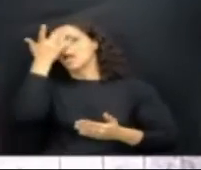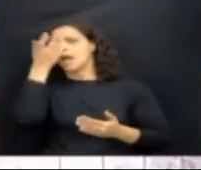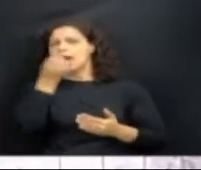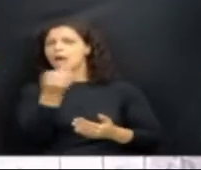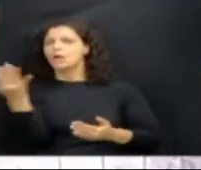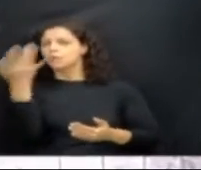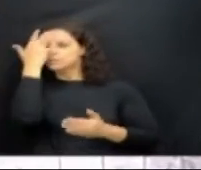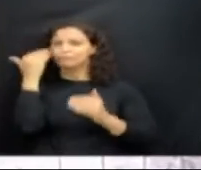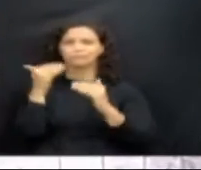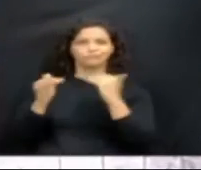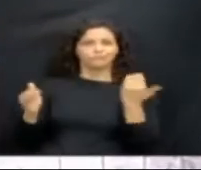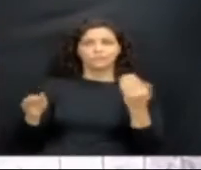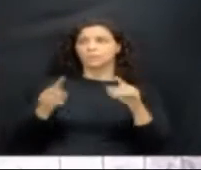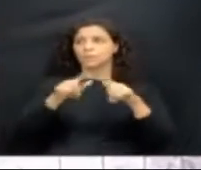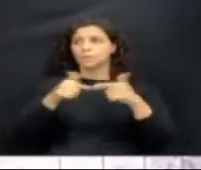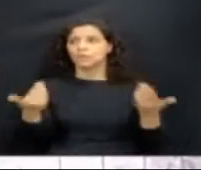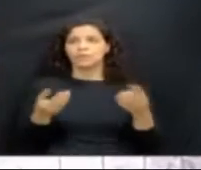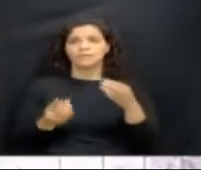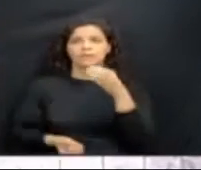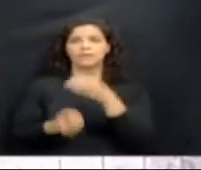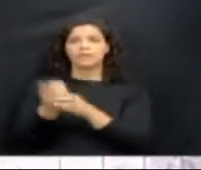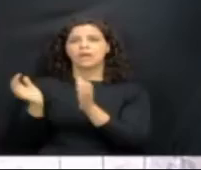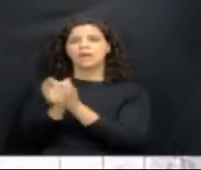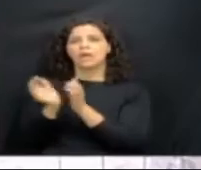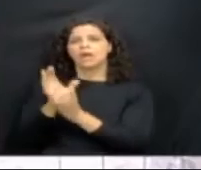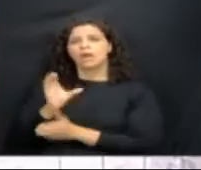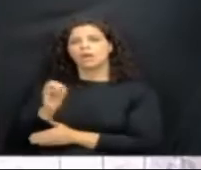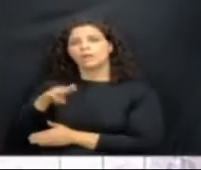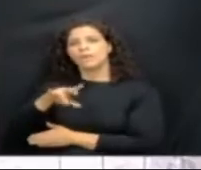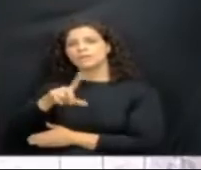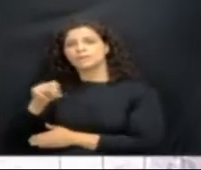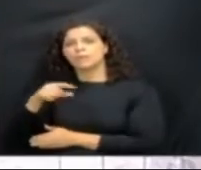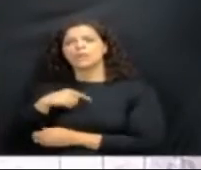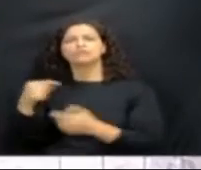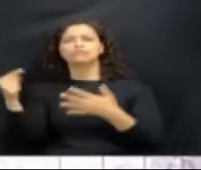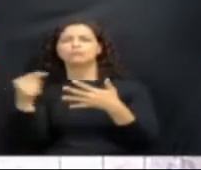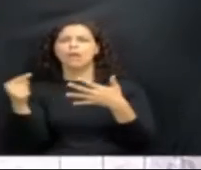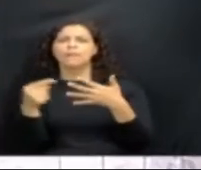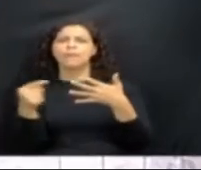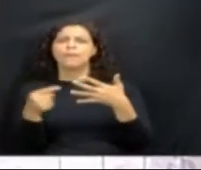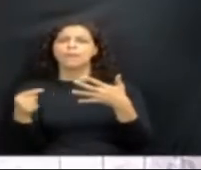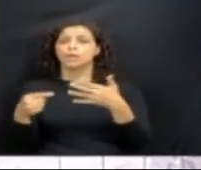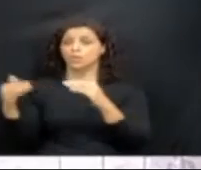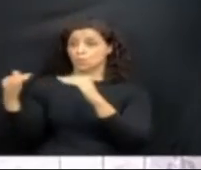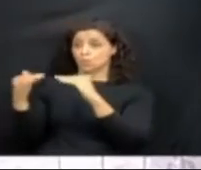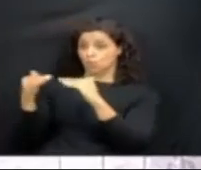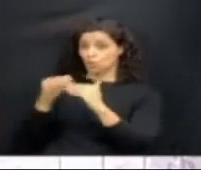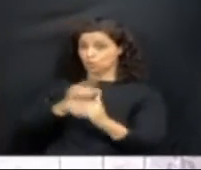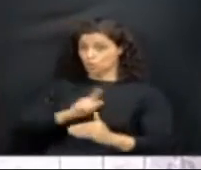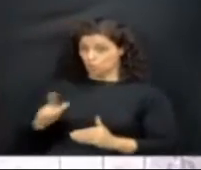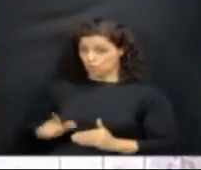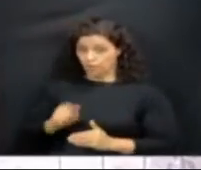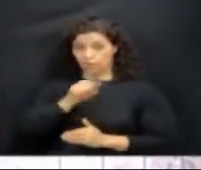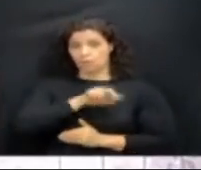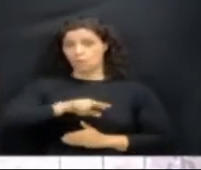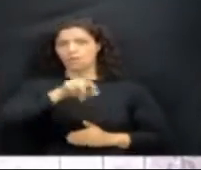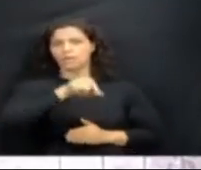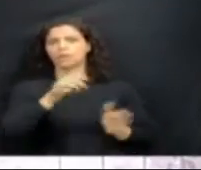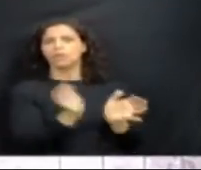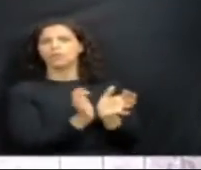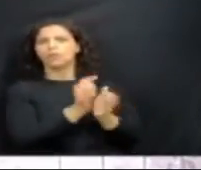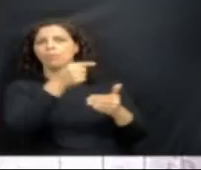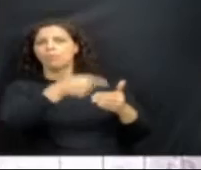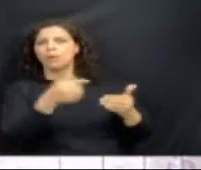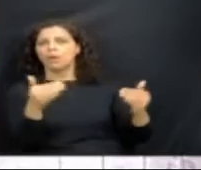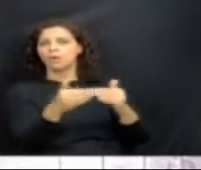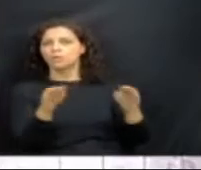isso, deputado Evandro, é preciso criar uma comissão para discutir pontos que o governo concorde, mas não que a frente concordou, e muito menos